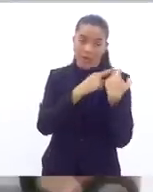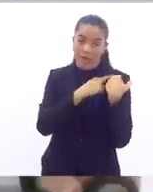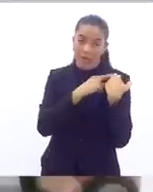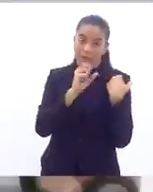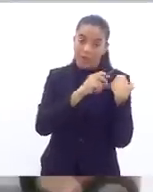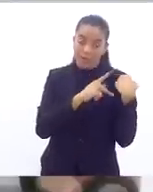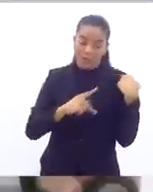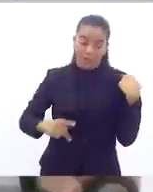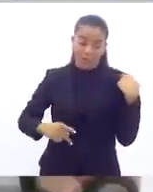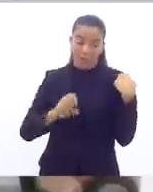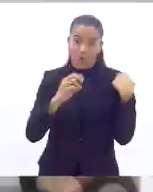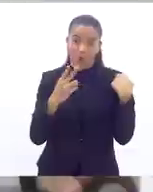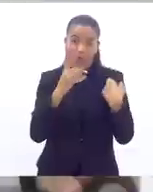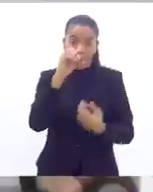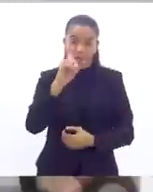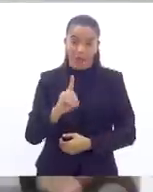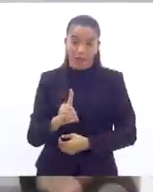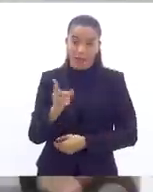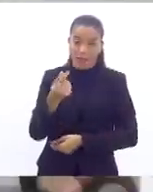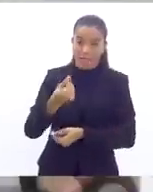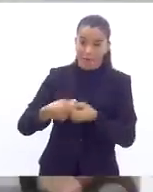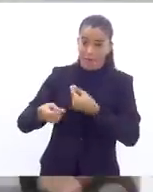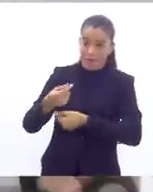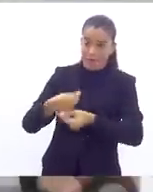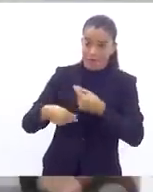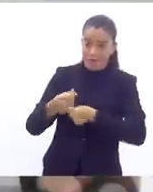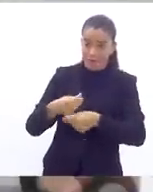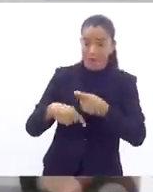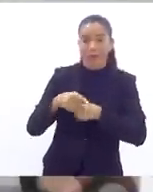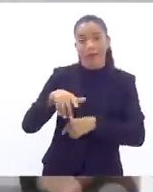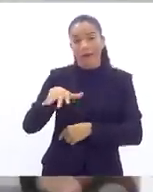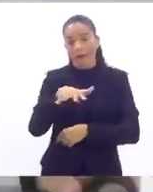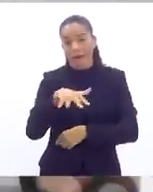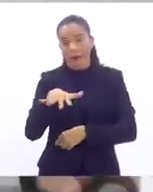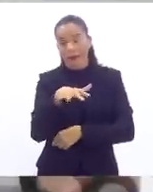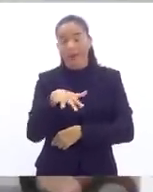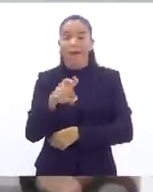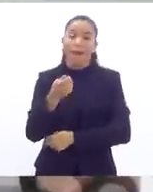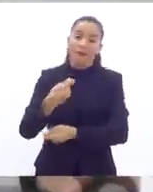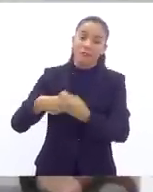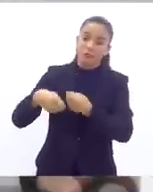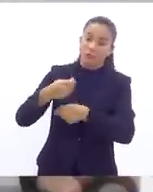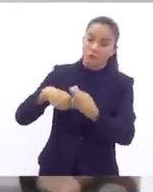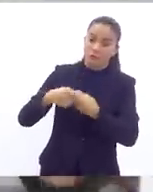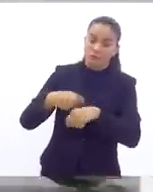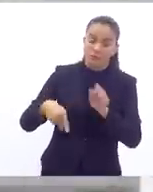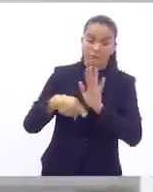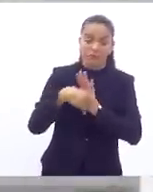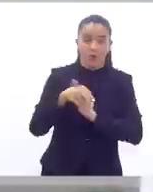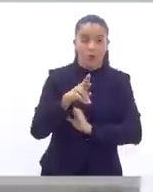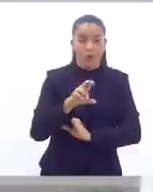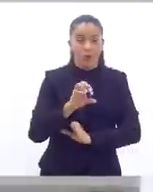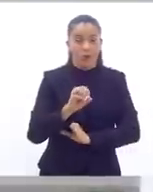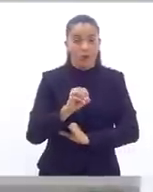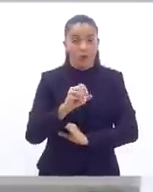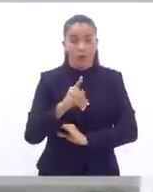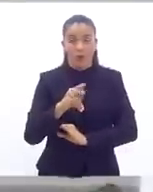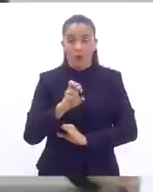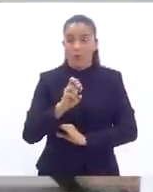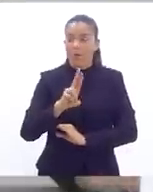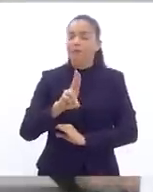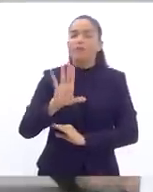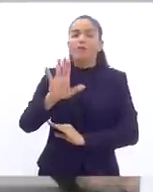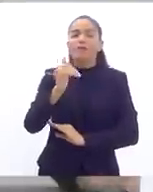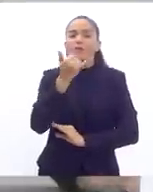outro Presidente o diretor administração de Finanças que são as pessoas responsáveis pela área administrativa do Rio previdência só um minutinho